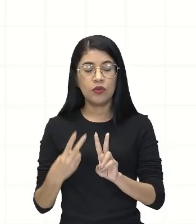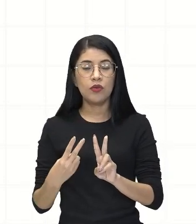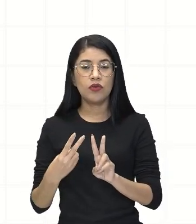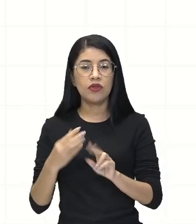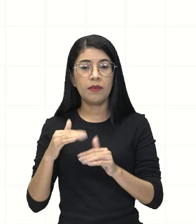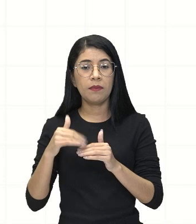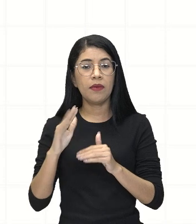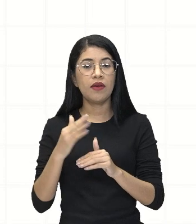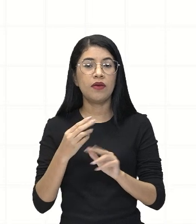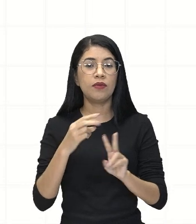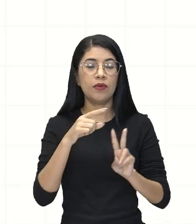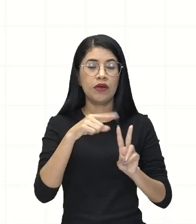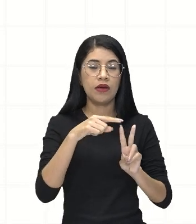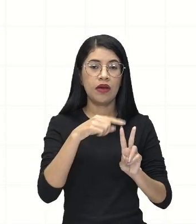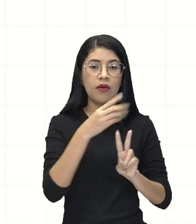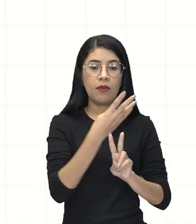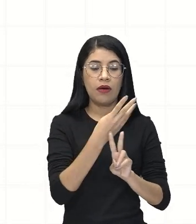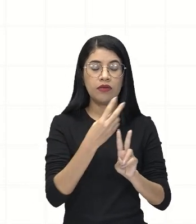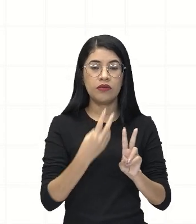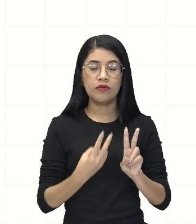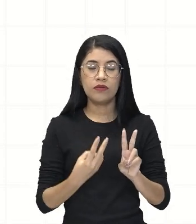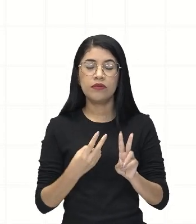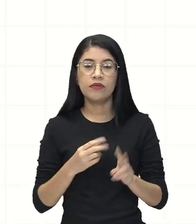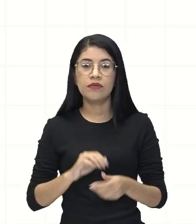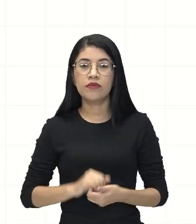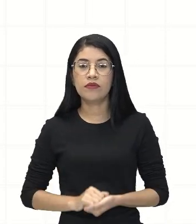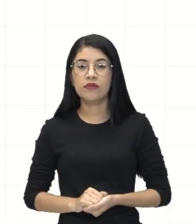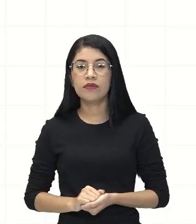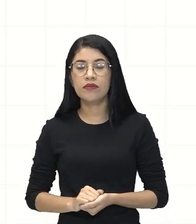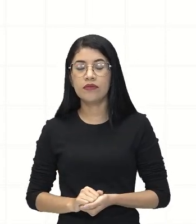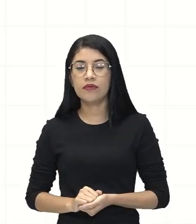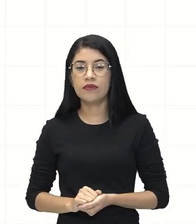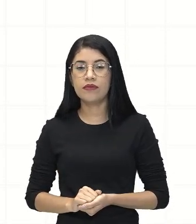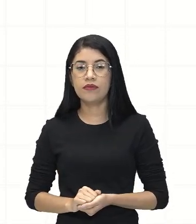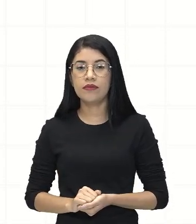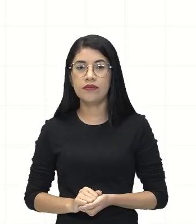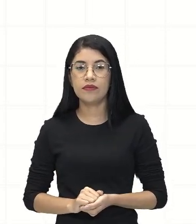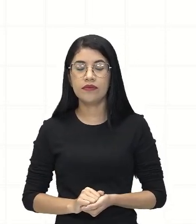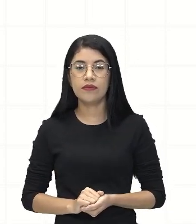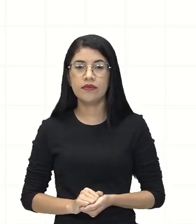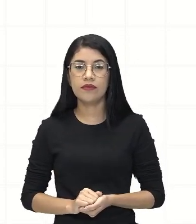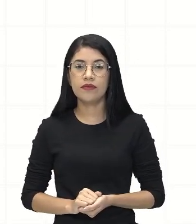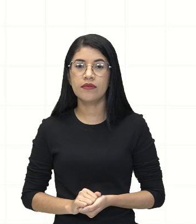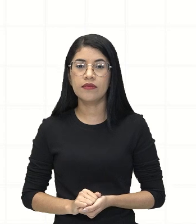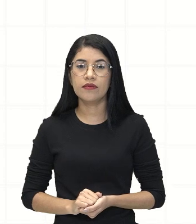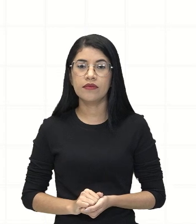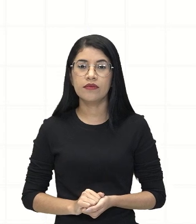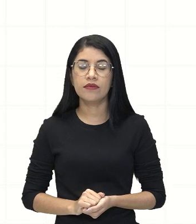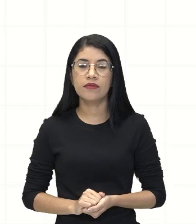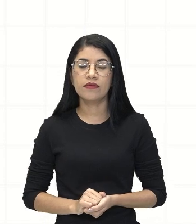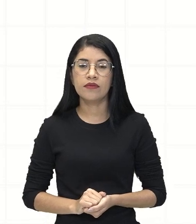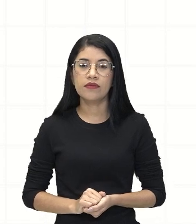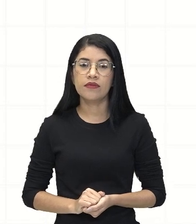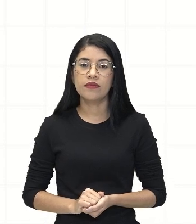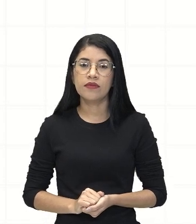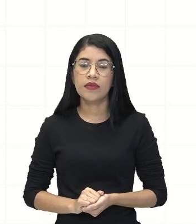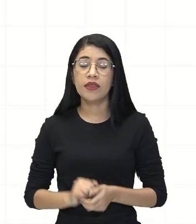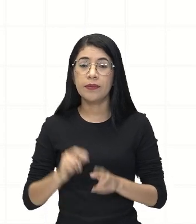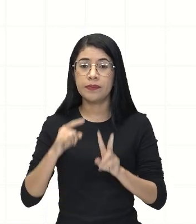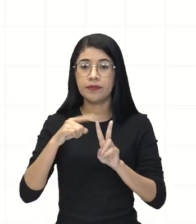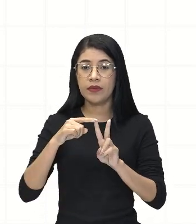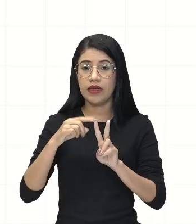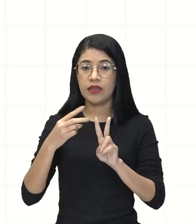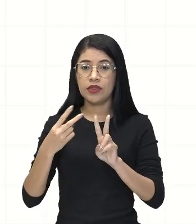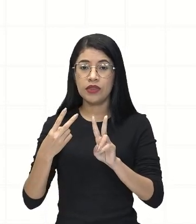raiz cúbica de 4. Tudo bem? Ou raiz quarta de 2. Raiz cúbica de 2 é maior do